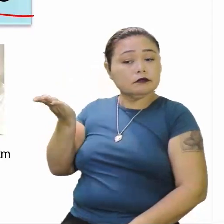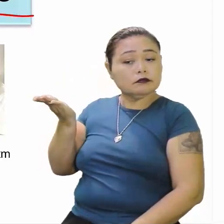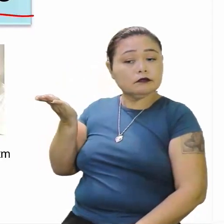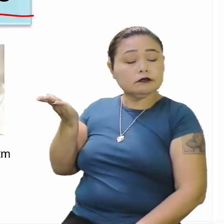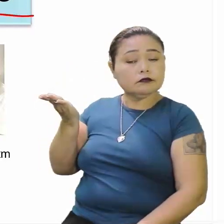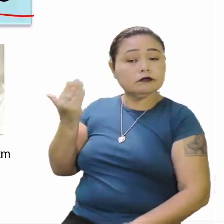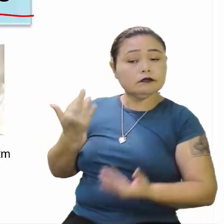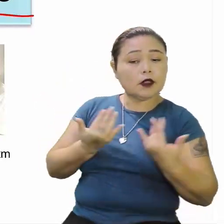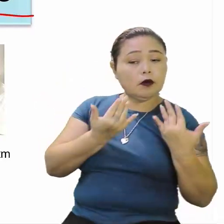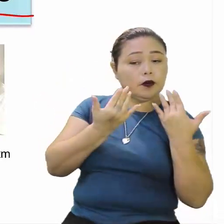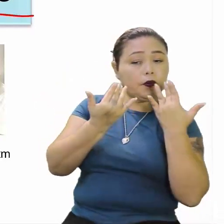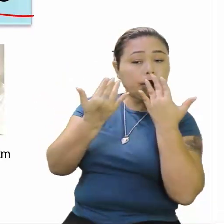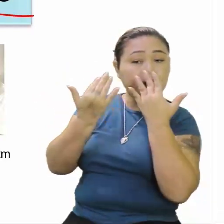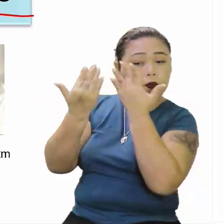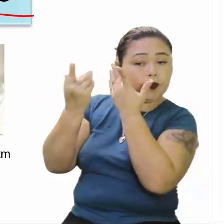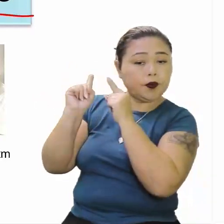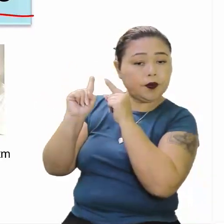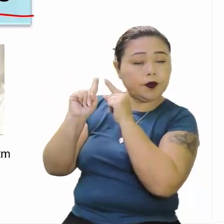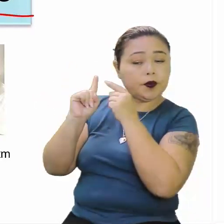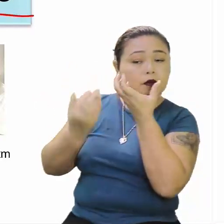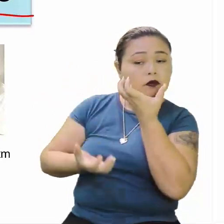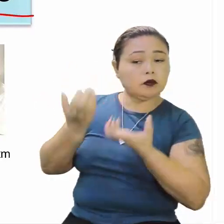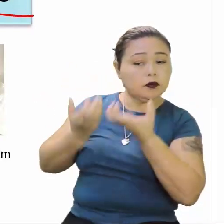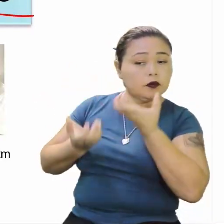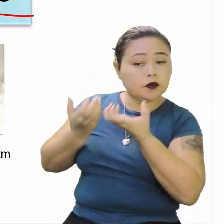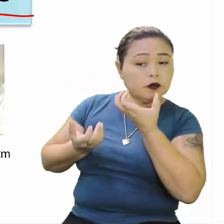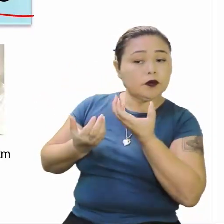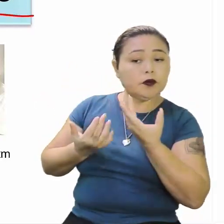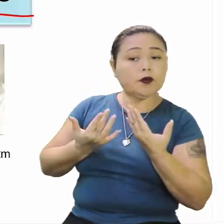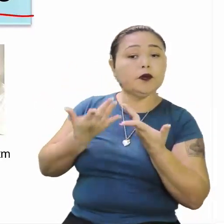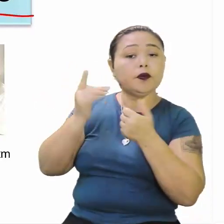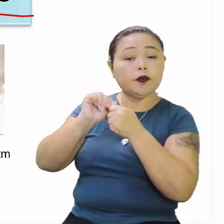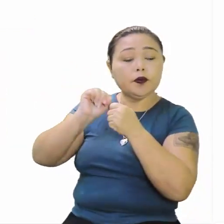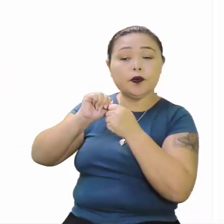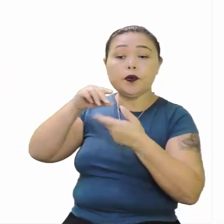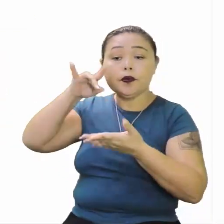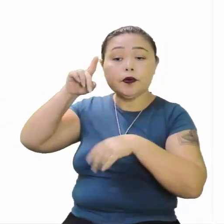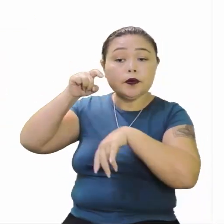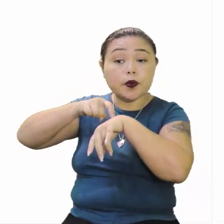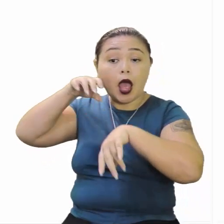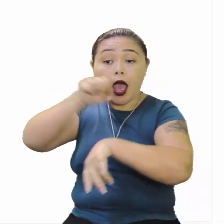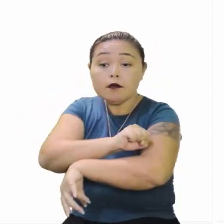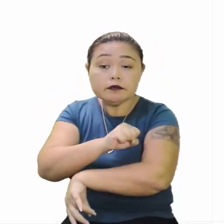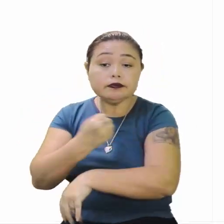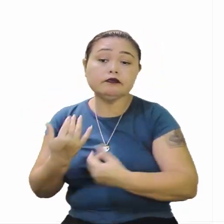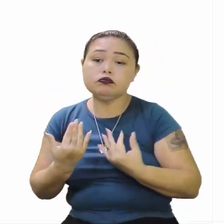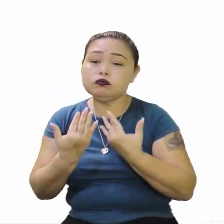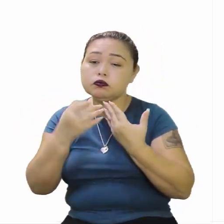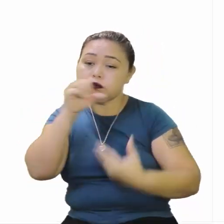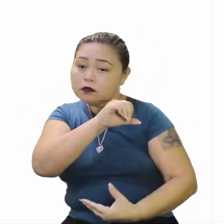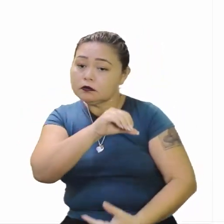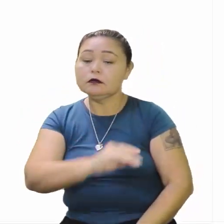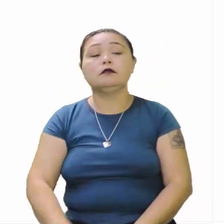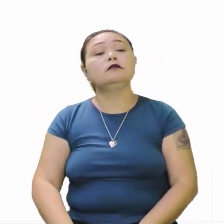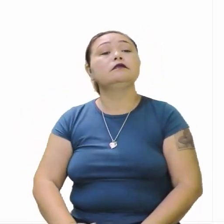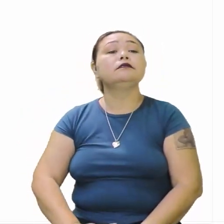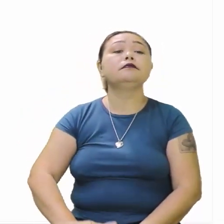evaporação, ebulição e calefação. Com relação à